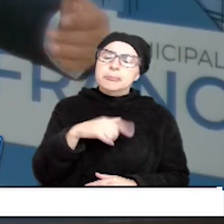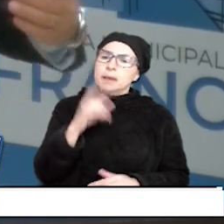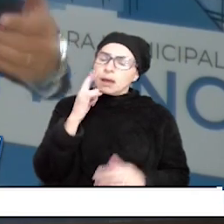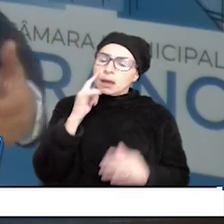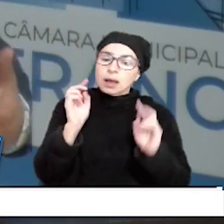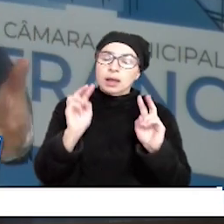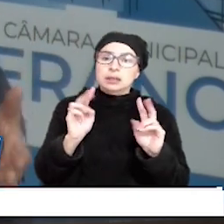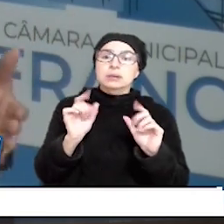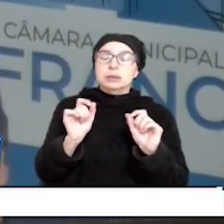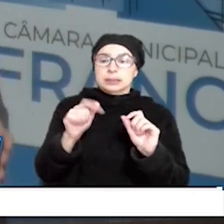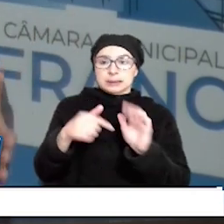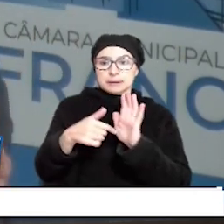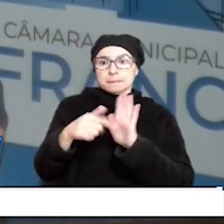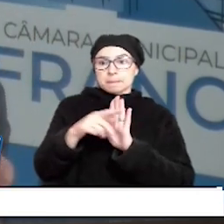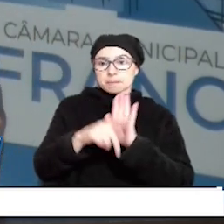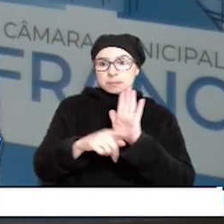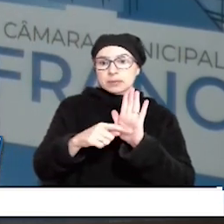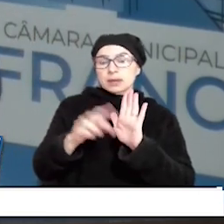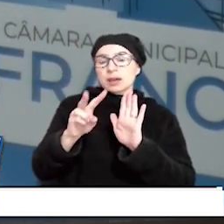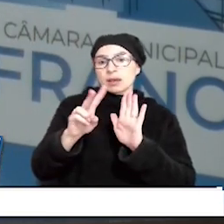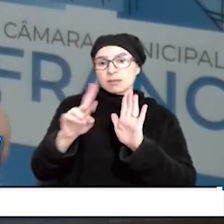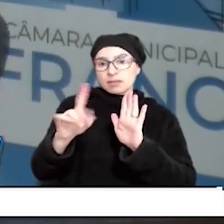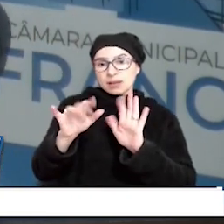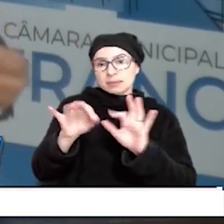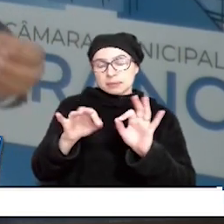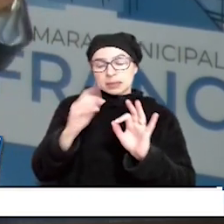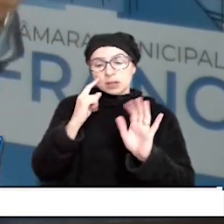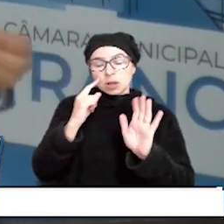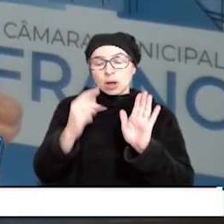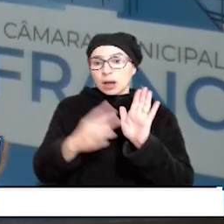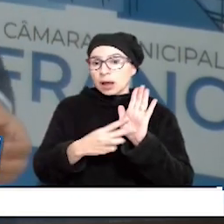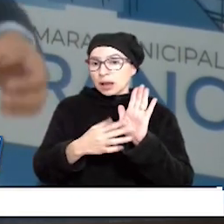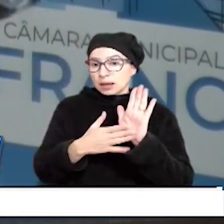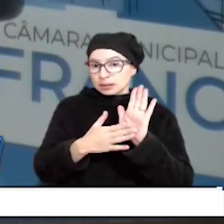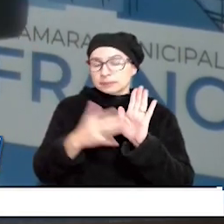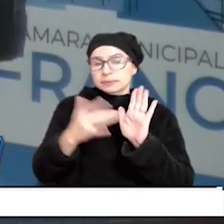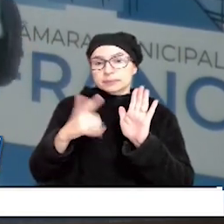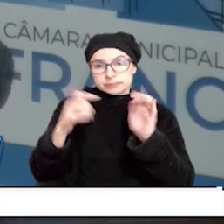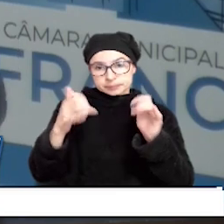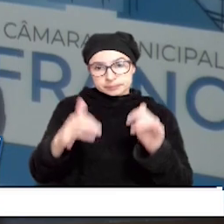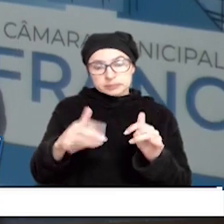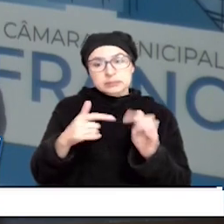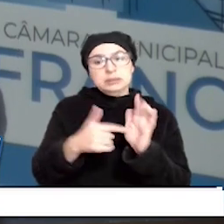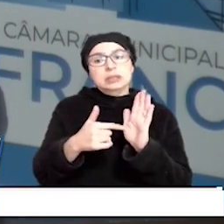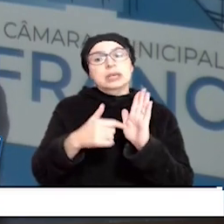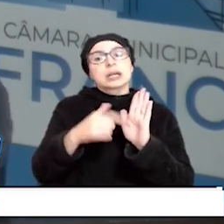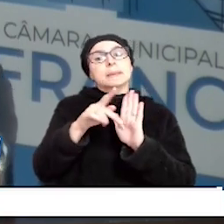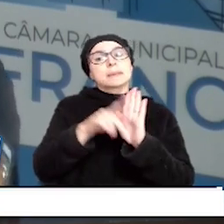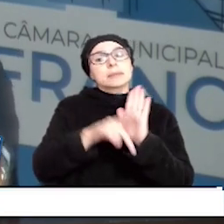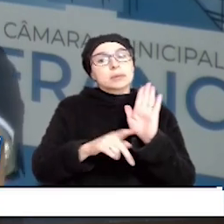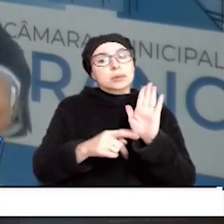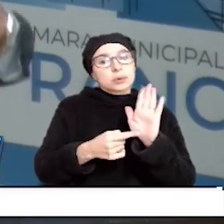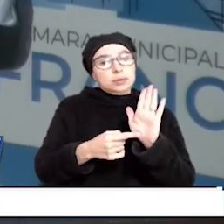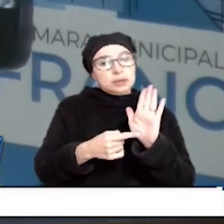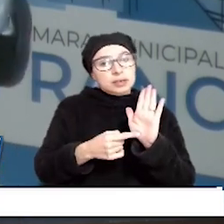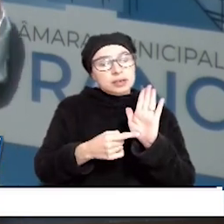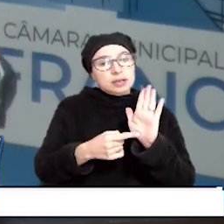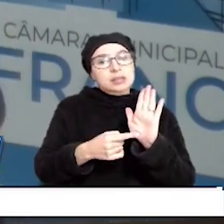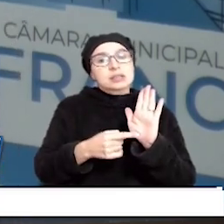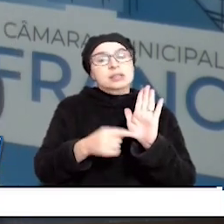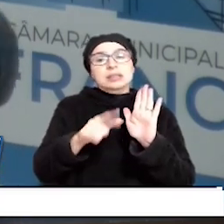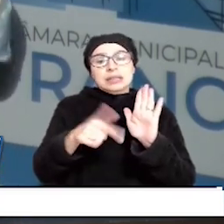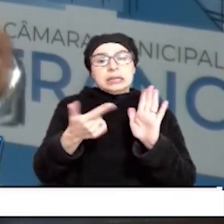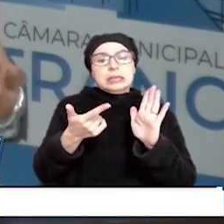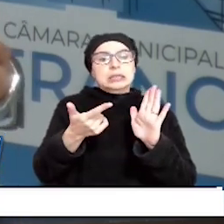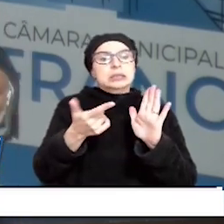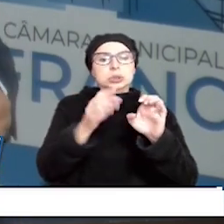esses projetos nós temos que nos atentar, eu falo mais uma vez, a projetos que tenham